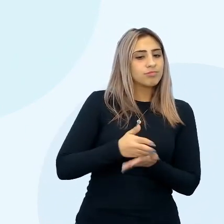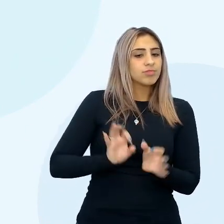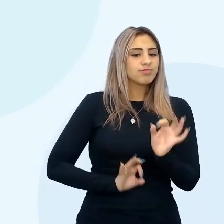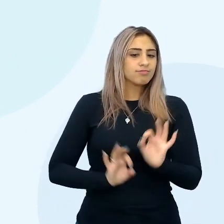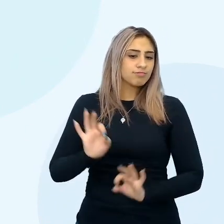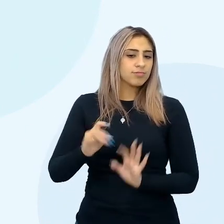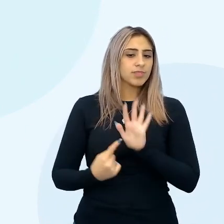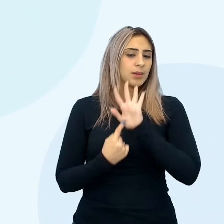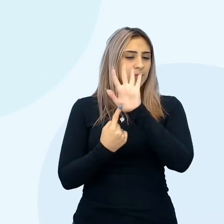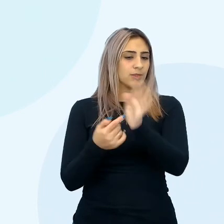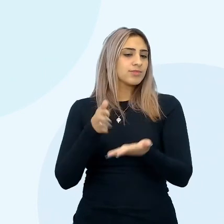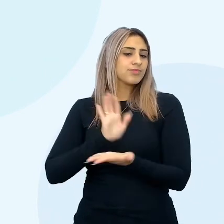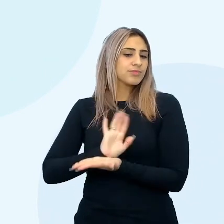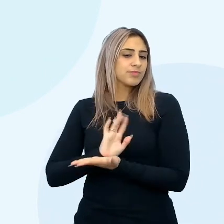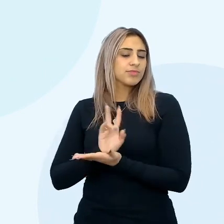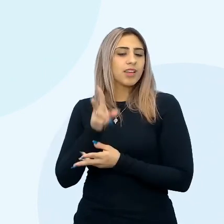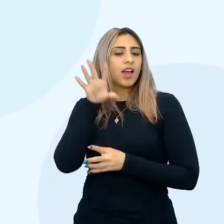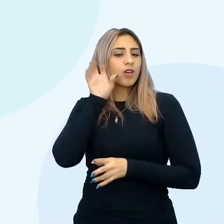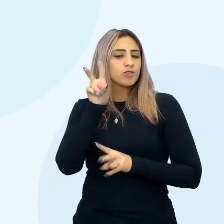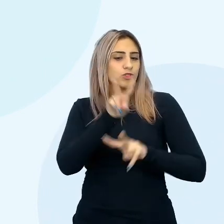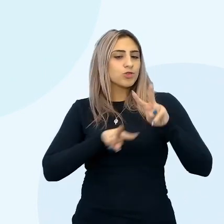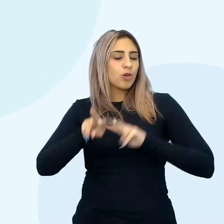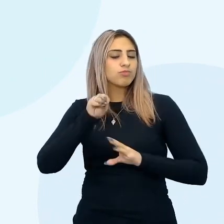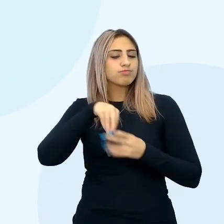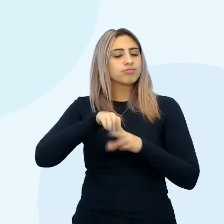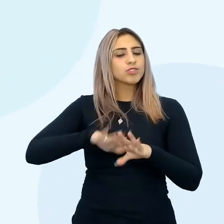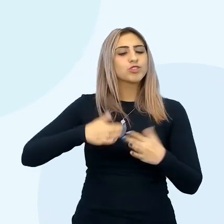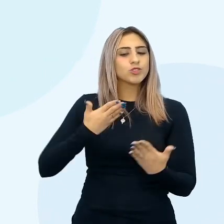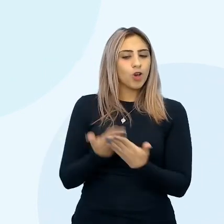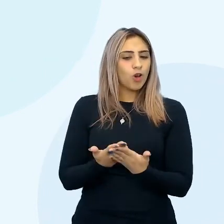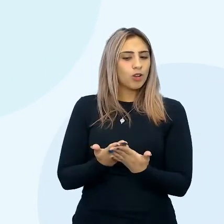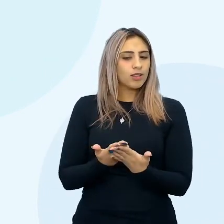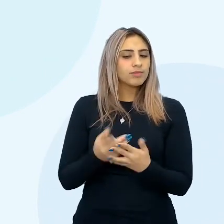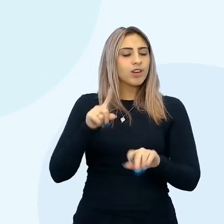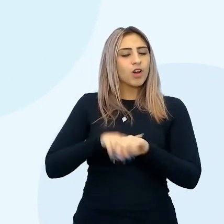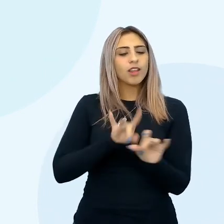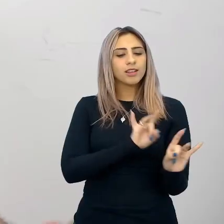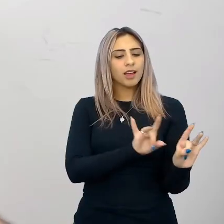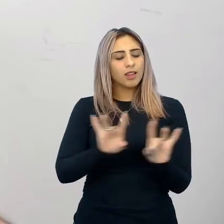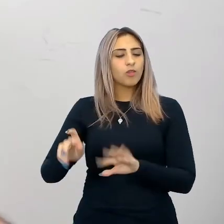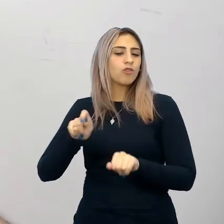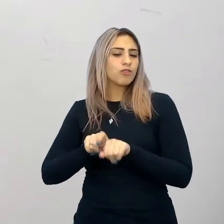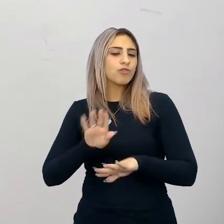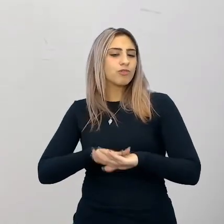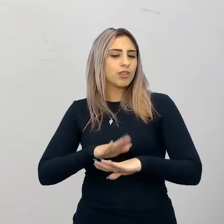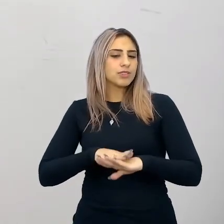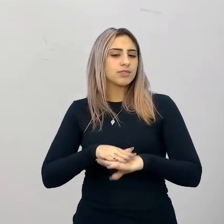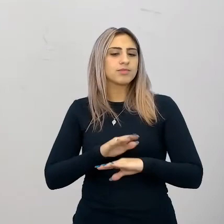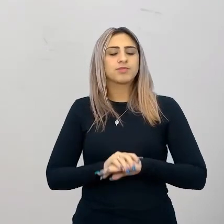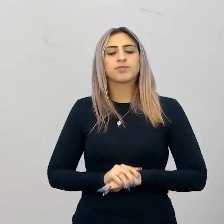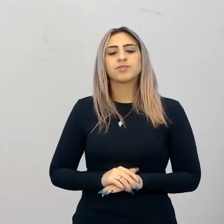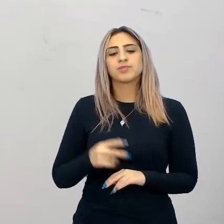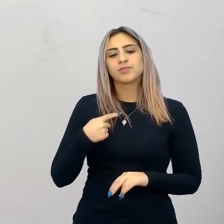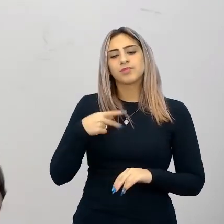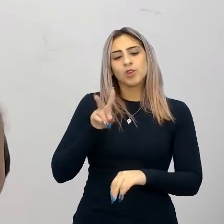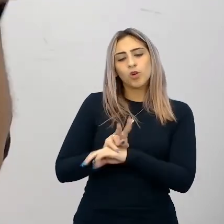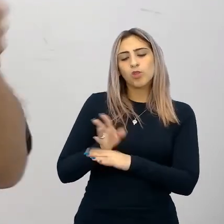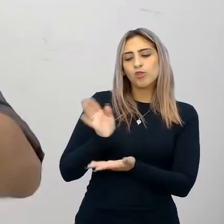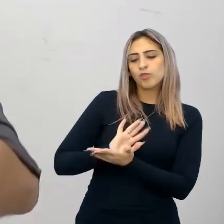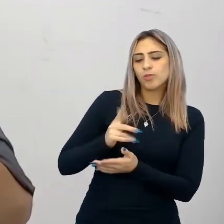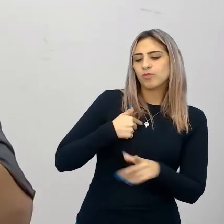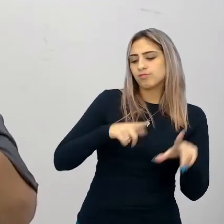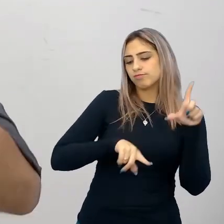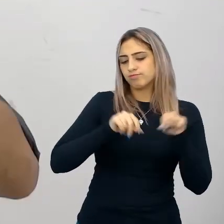da mostra de cinema e audiovisual de sua escola. Ou seja, é hora de cada um tomar conta de uma coisa. Eu cuido dos filmes, eu faço